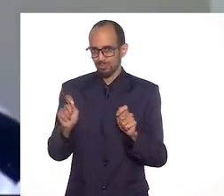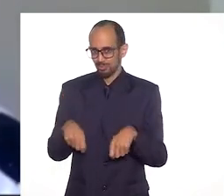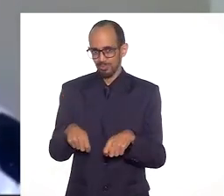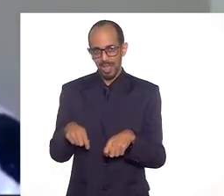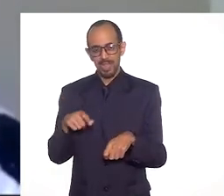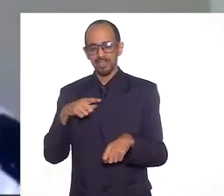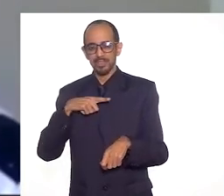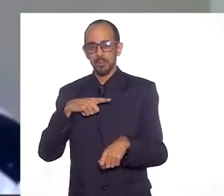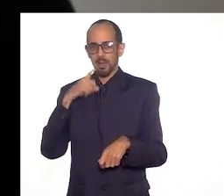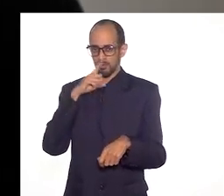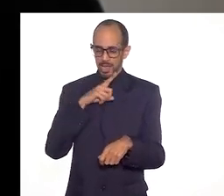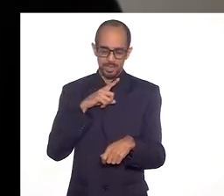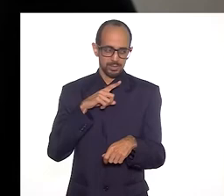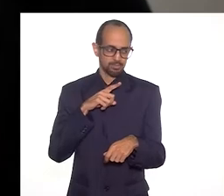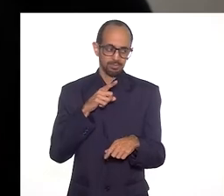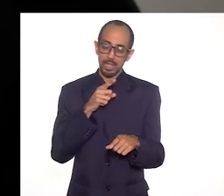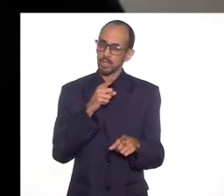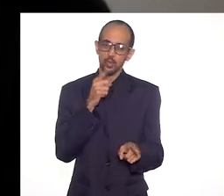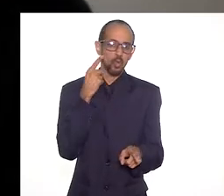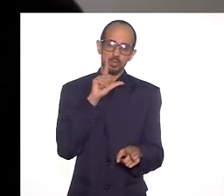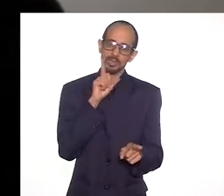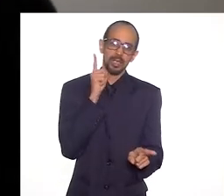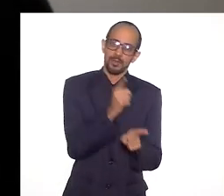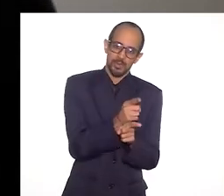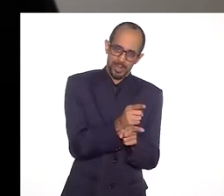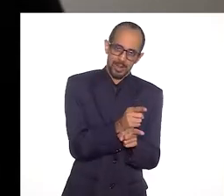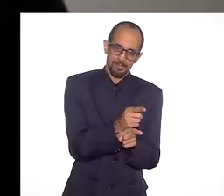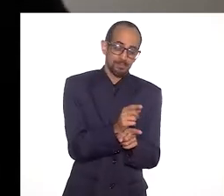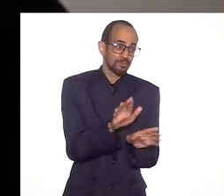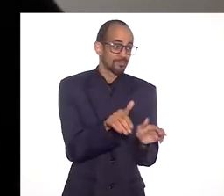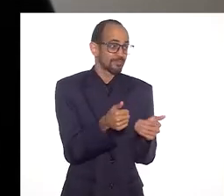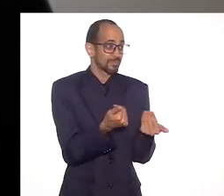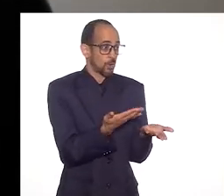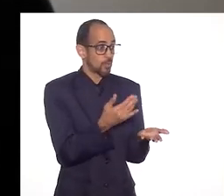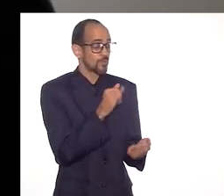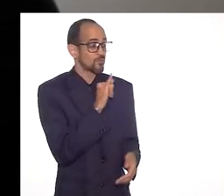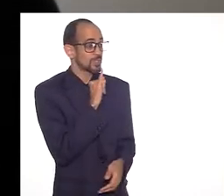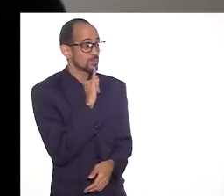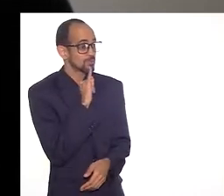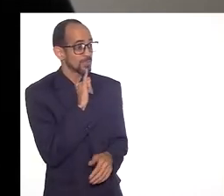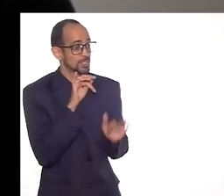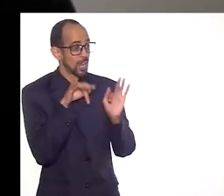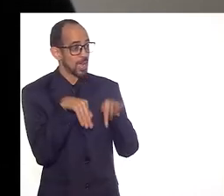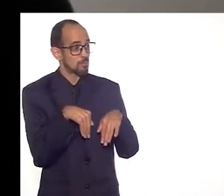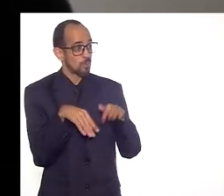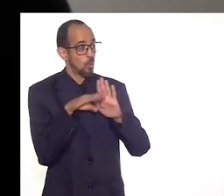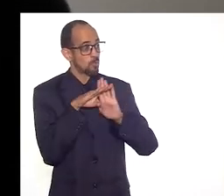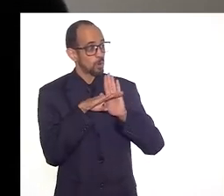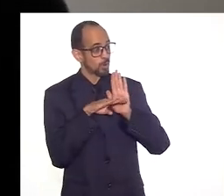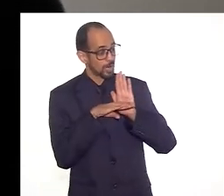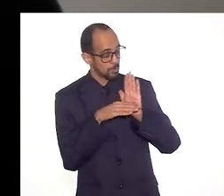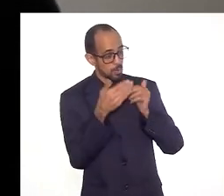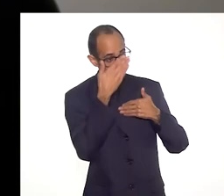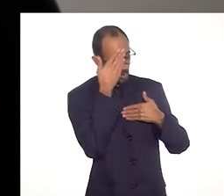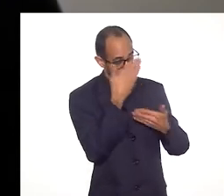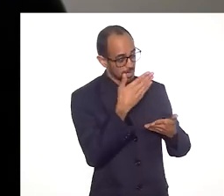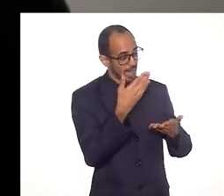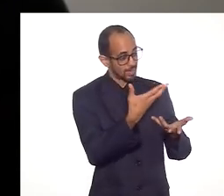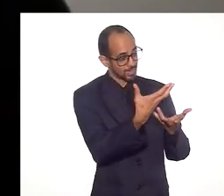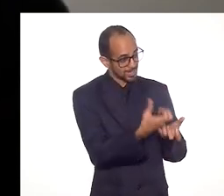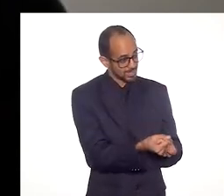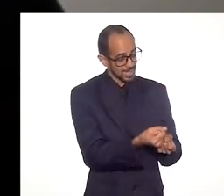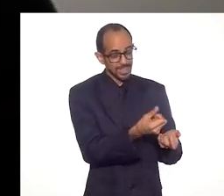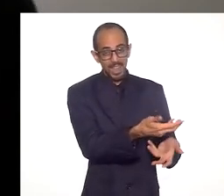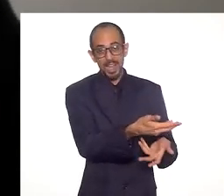aí. Desencontro, né? Exatamente. Bem, infelizmente nosso programa chegou ao fim. Obrigada, Juliana, por ter